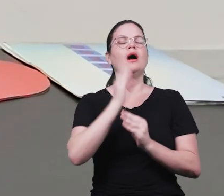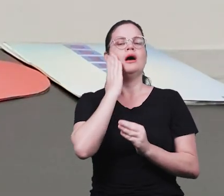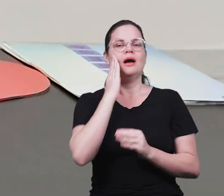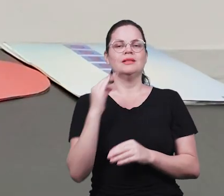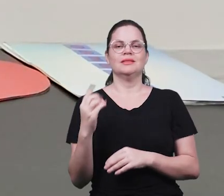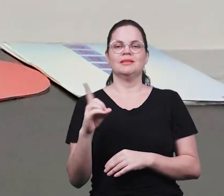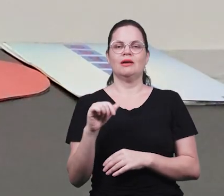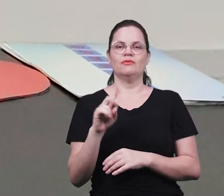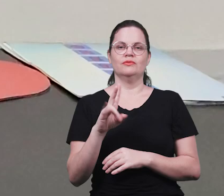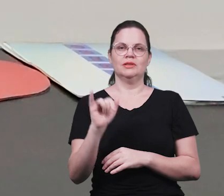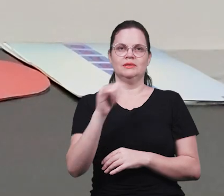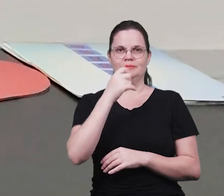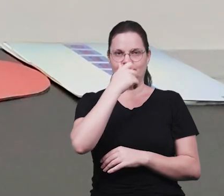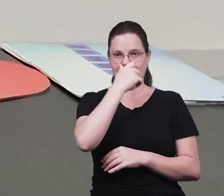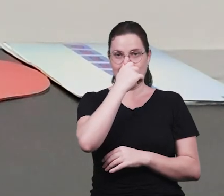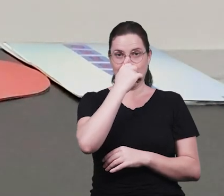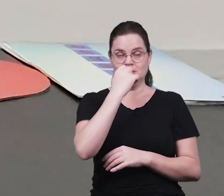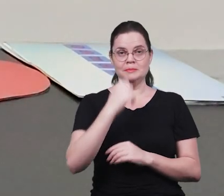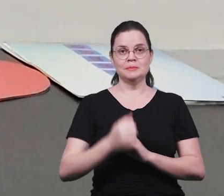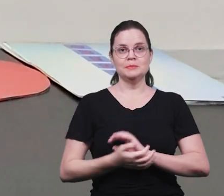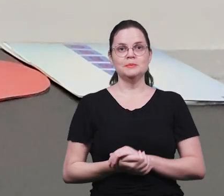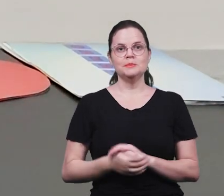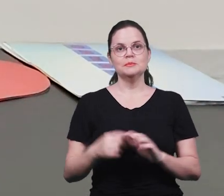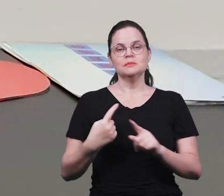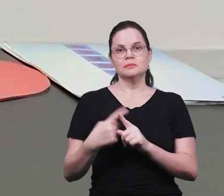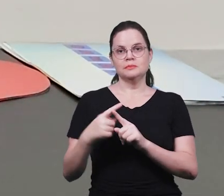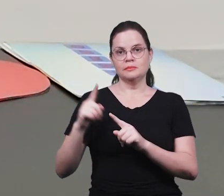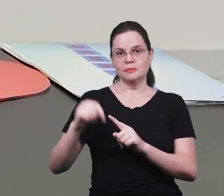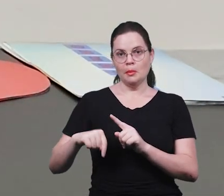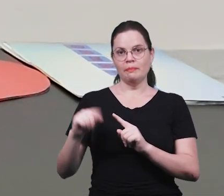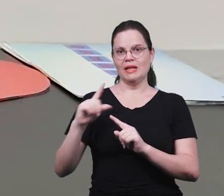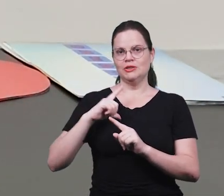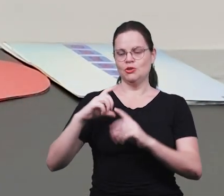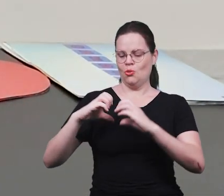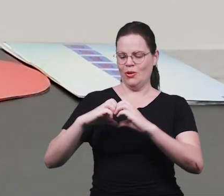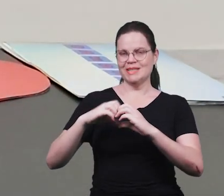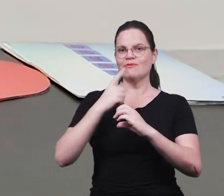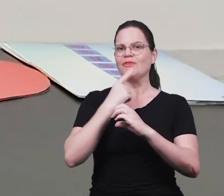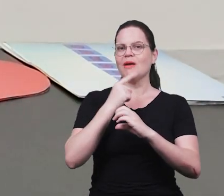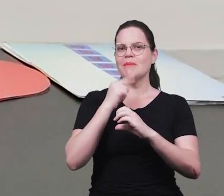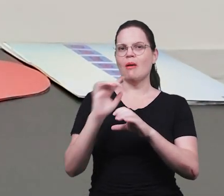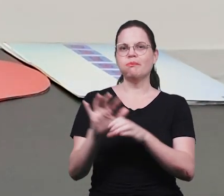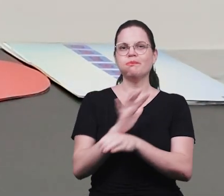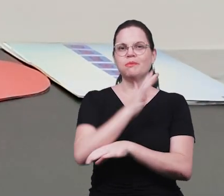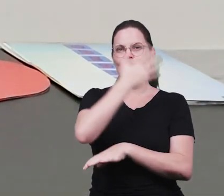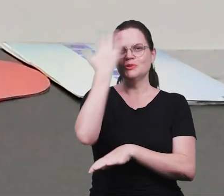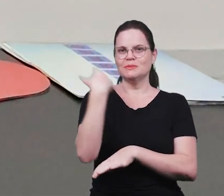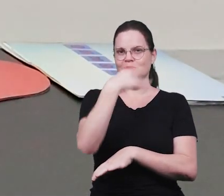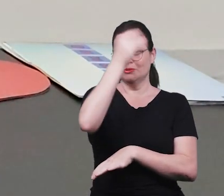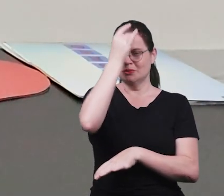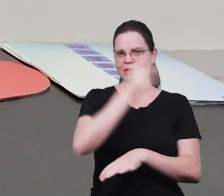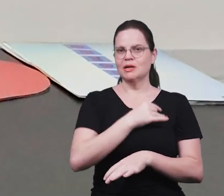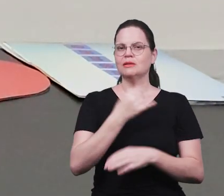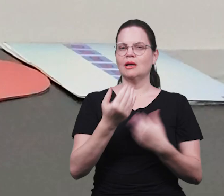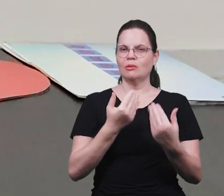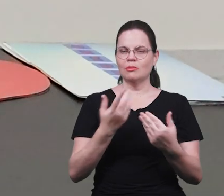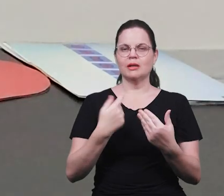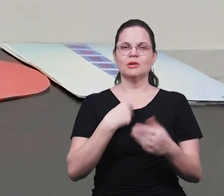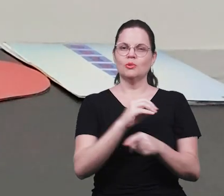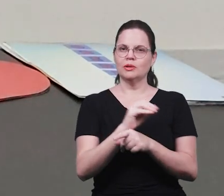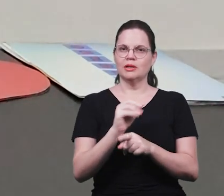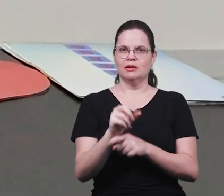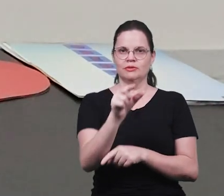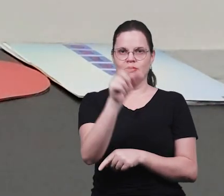consegue entender que é Davi. Então Davi, tinha o coração cheio do Espírito Santo e ele cuidava